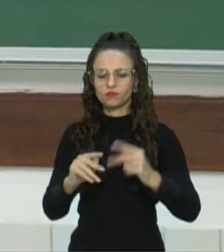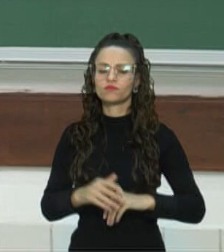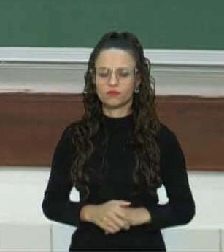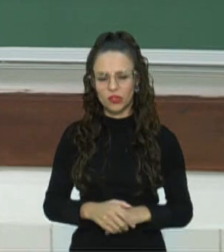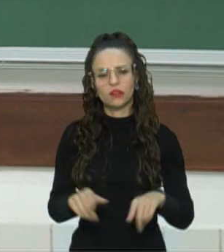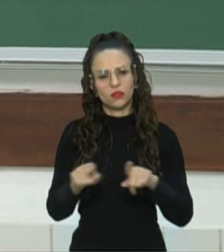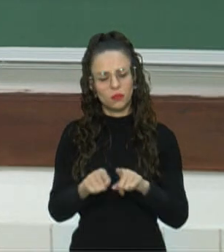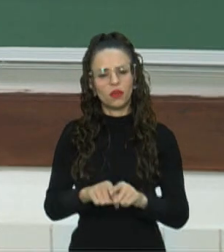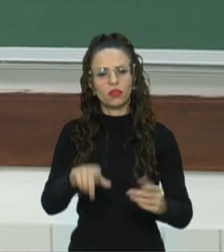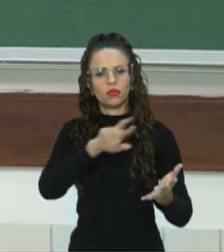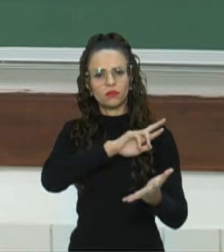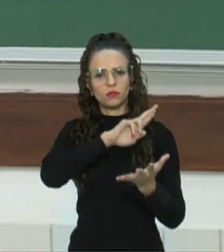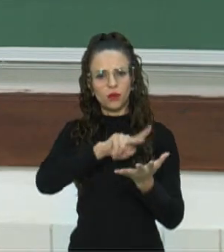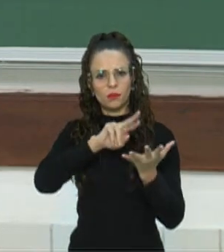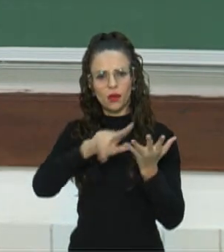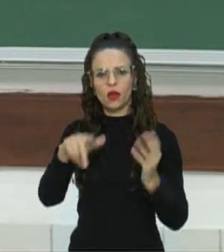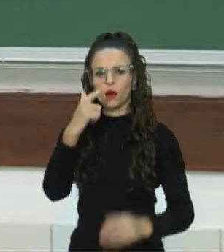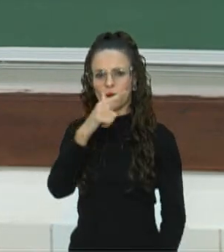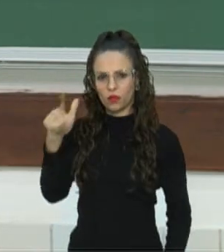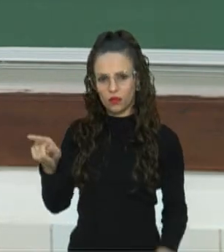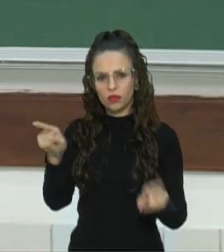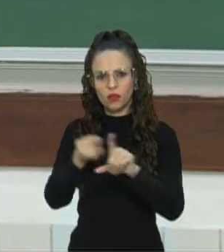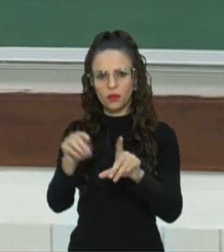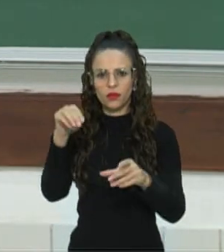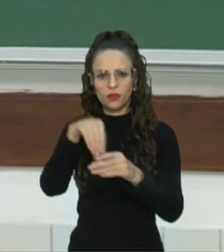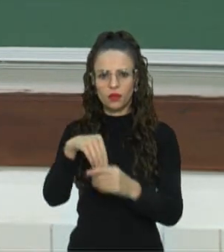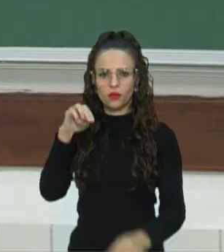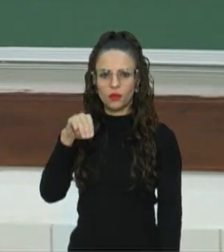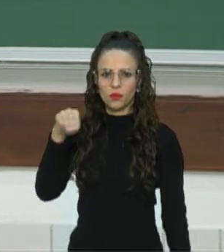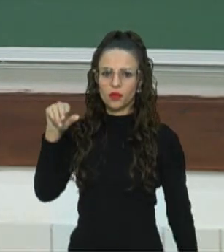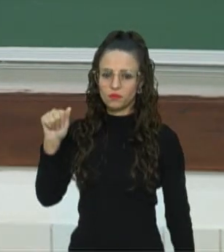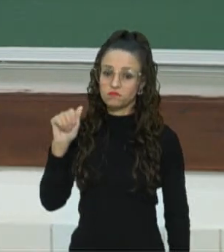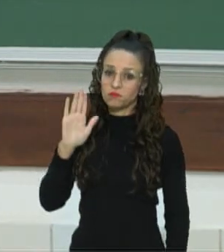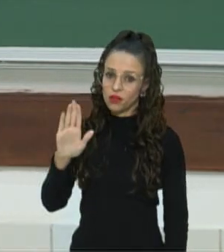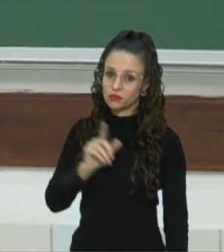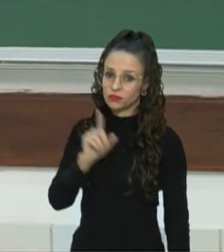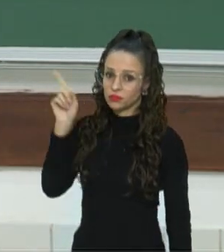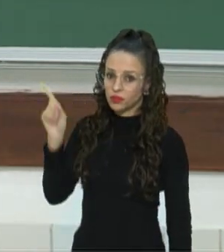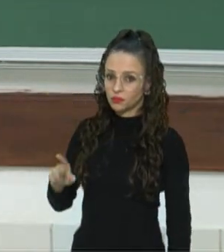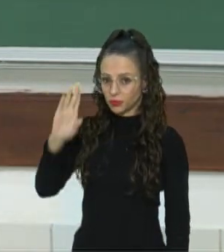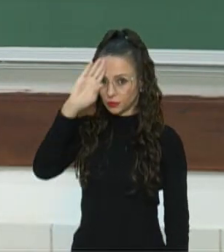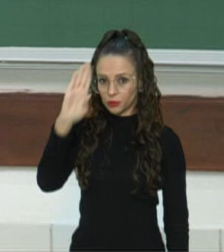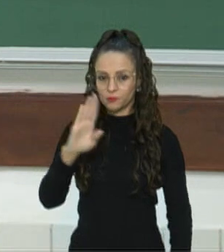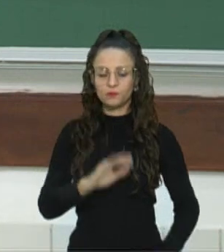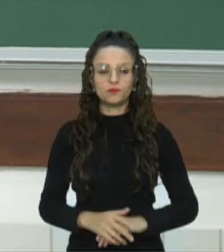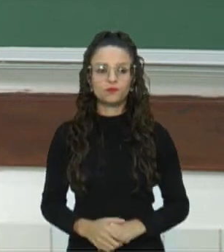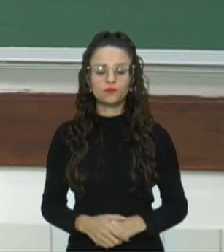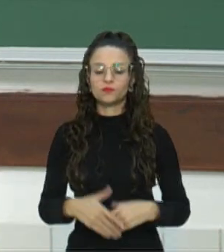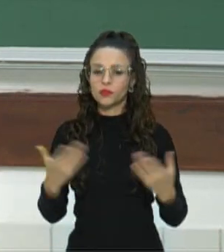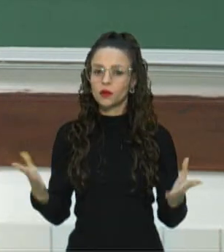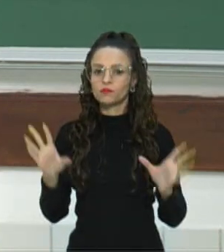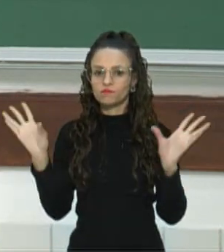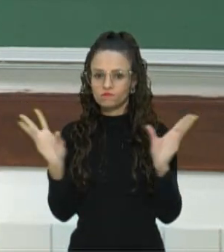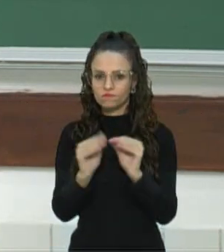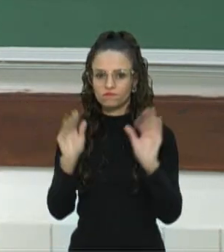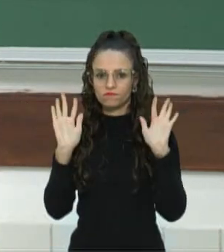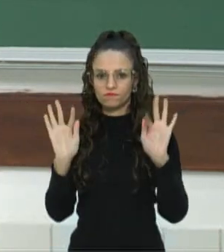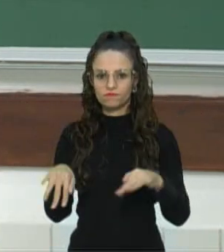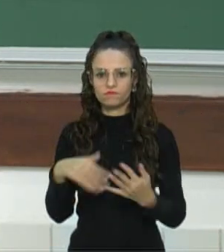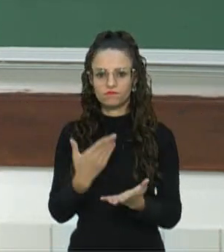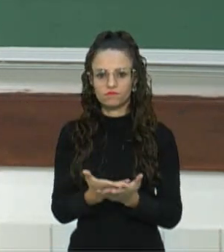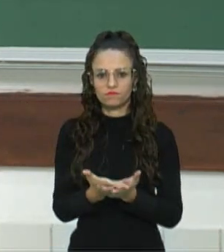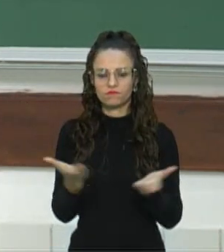ser utilizadas dentro do MMA, mas essas aqui são as principais. E assim, então, pessoal, fechamos a nossa aula de hoje,